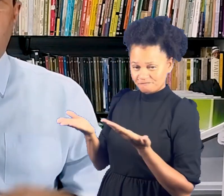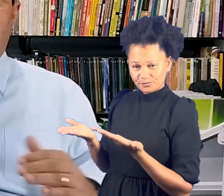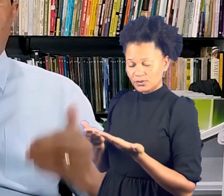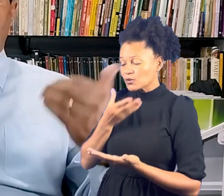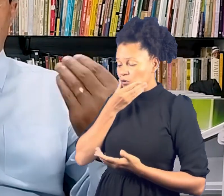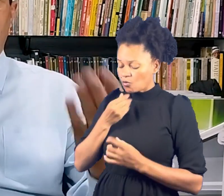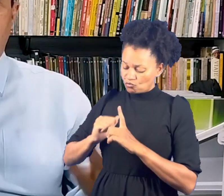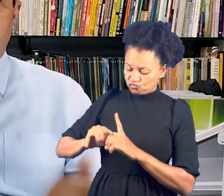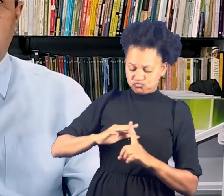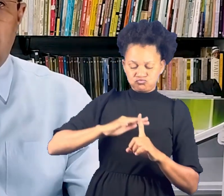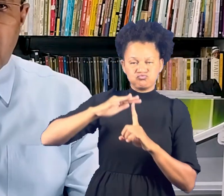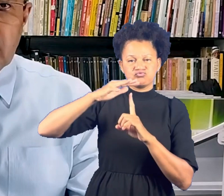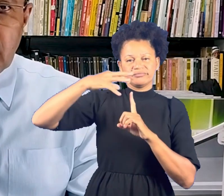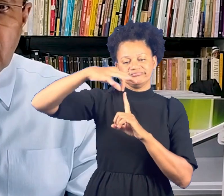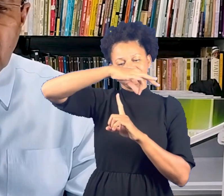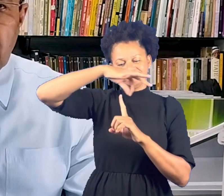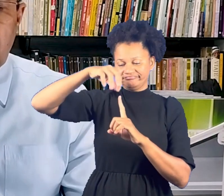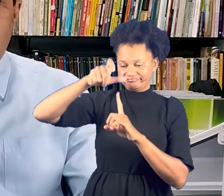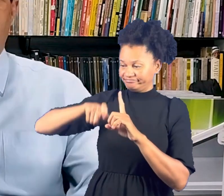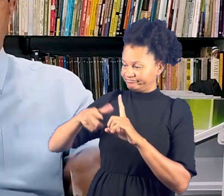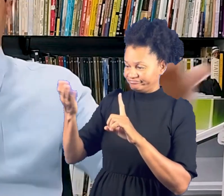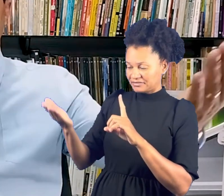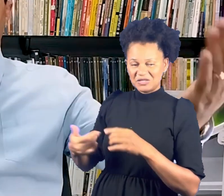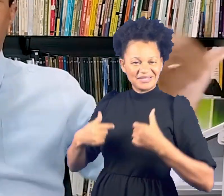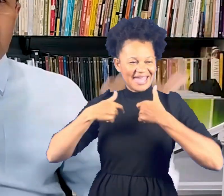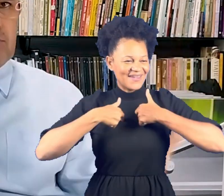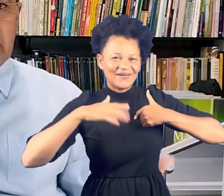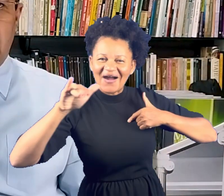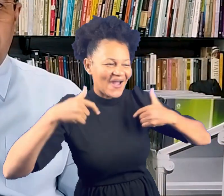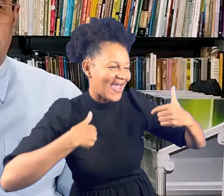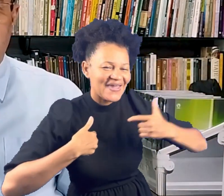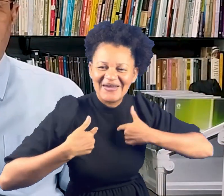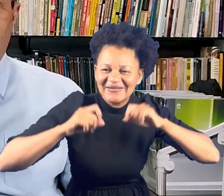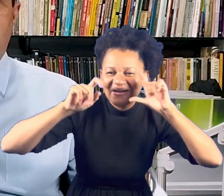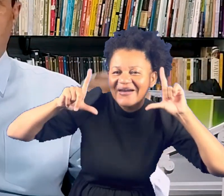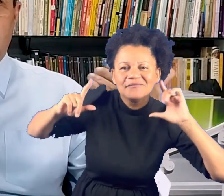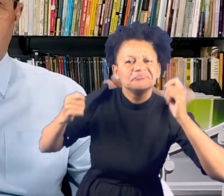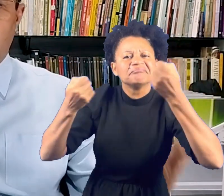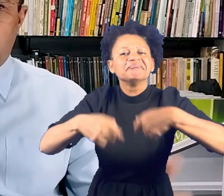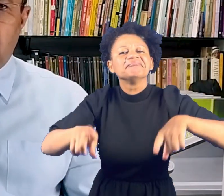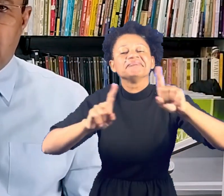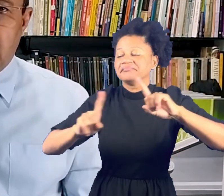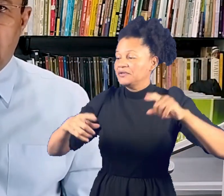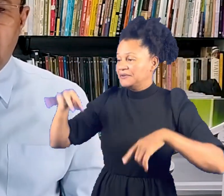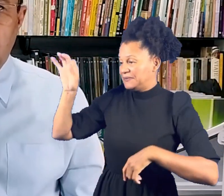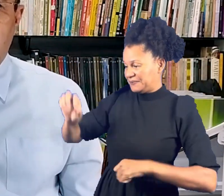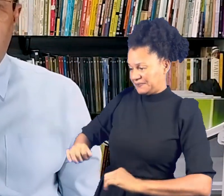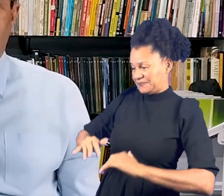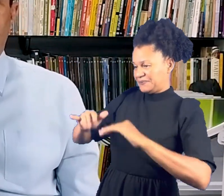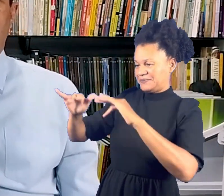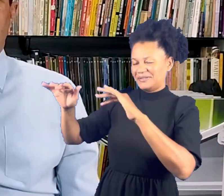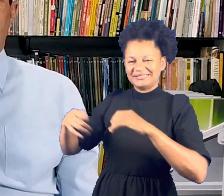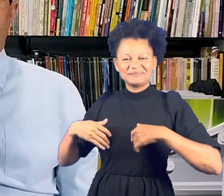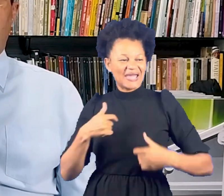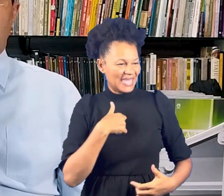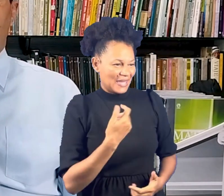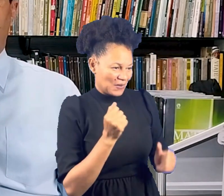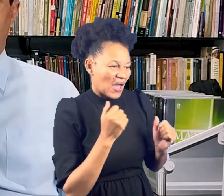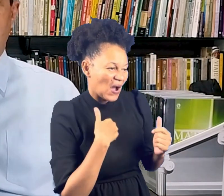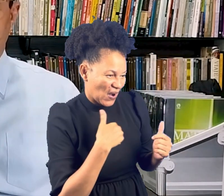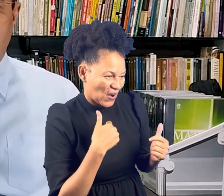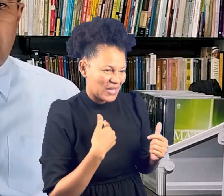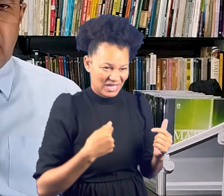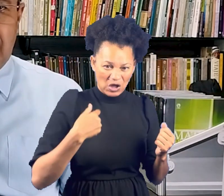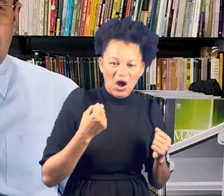reconhecido. Um homem cheio do Espírito Santo, ele não precisa dizer, olha eu aqui. Um homem cheio do Espírito Santo, ele não precisa ficar